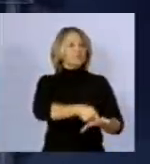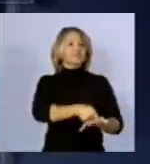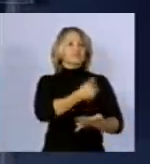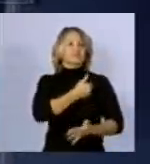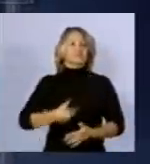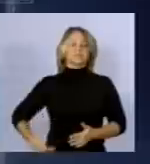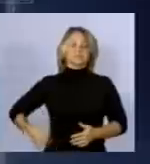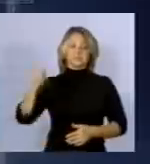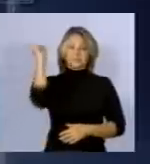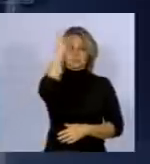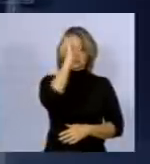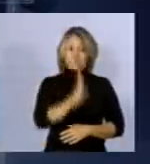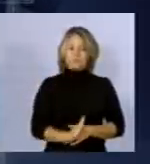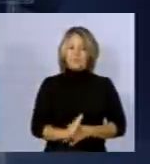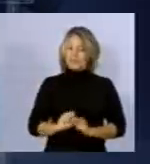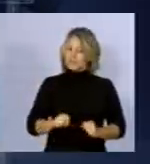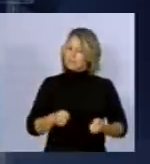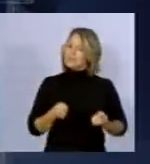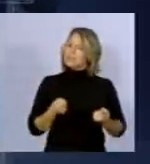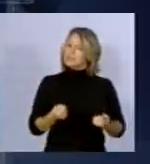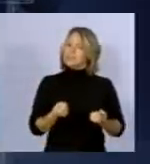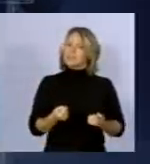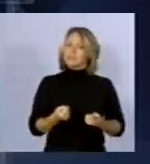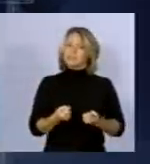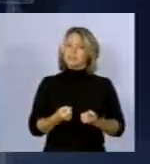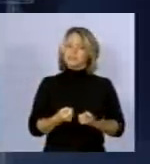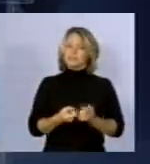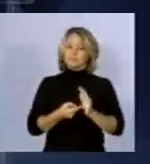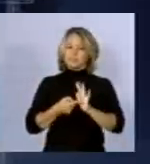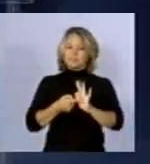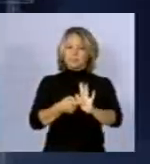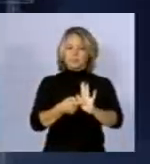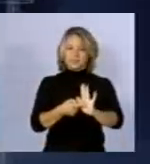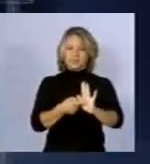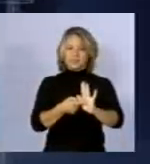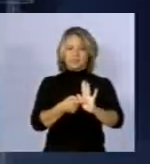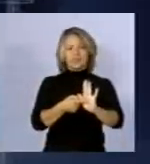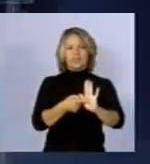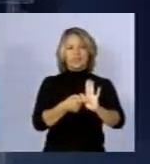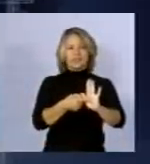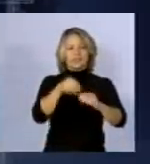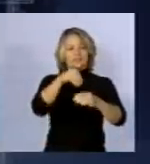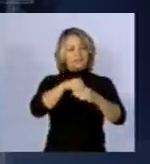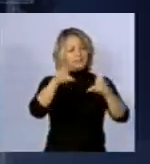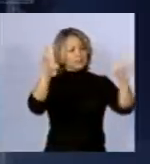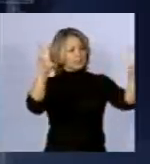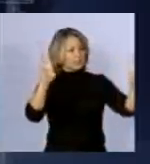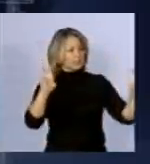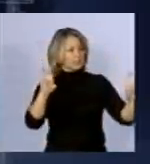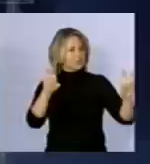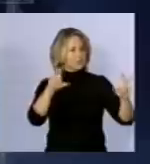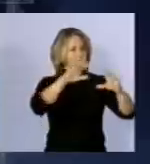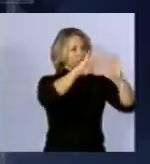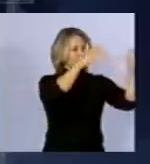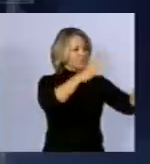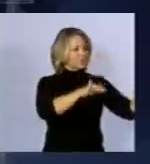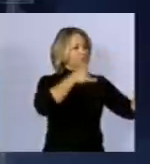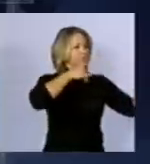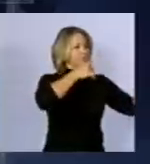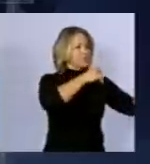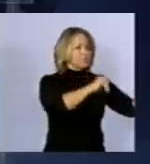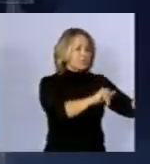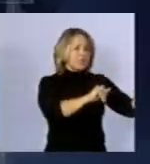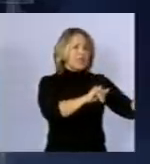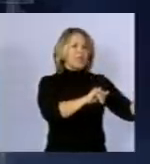eh e tentar e identificar na questão específica dos Campos eletromagnéticos que